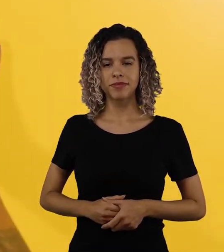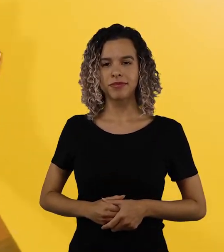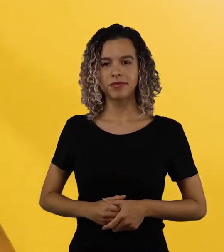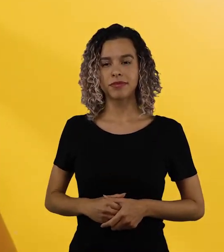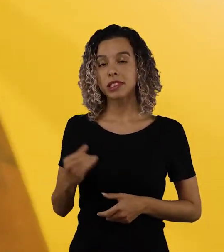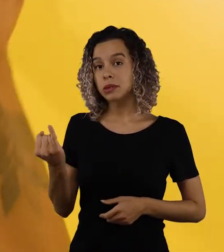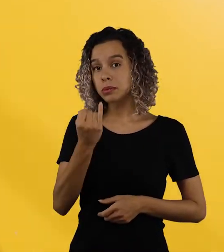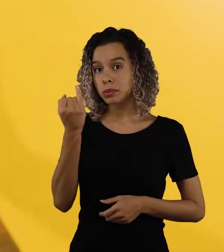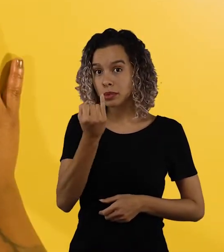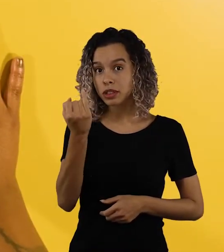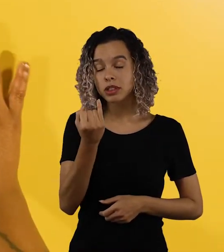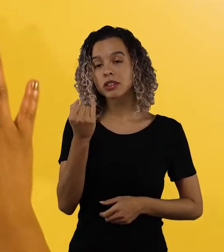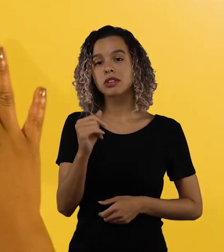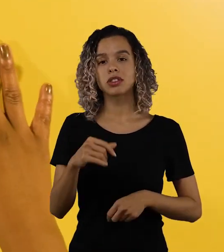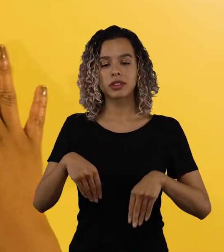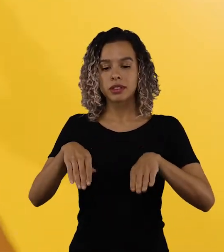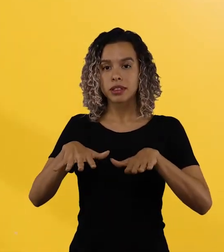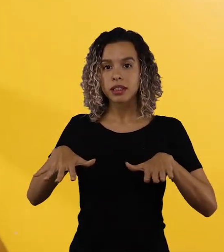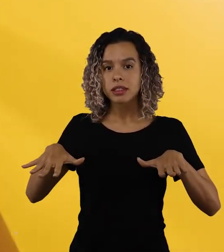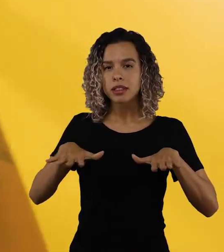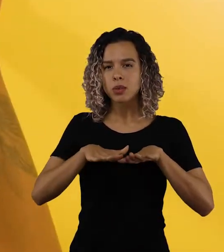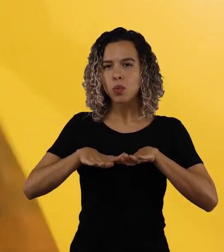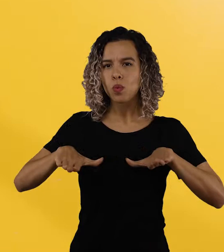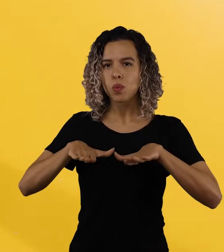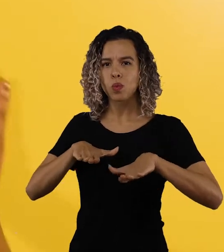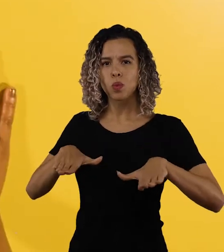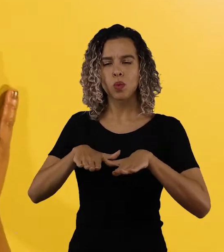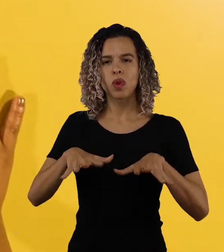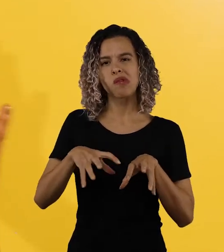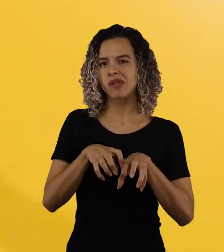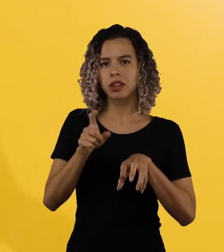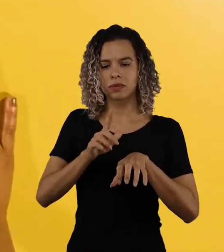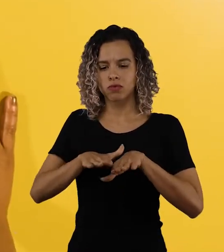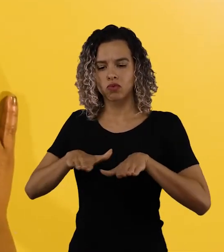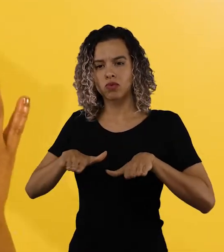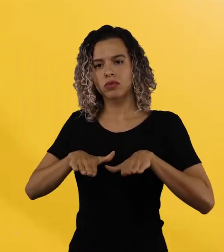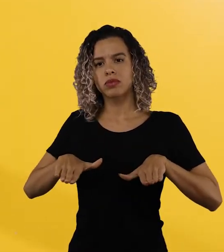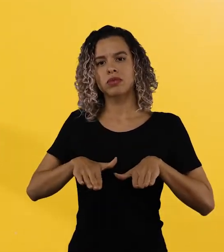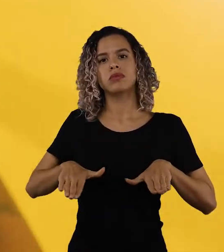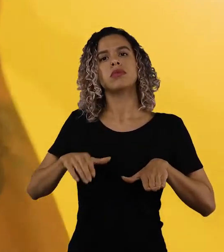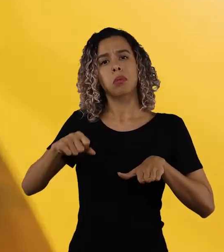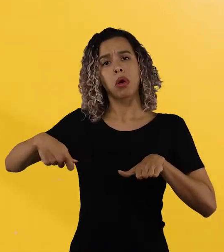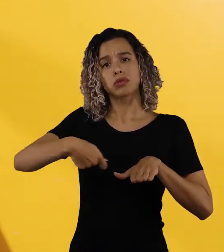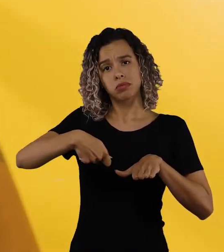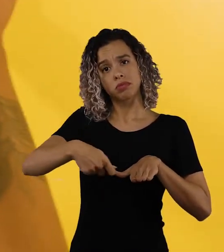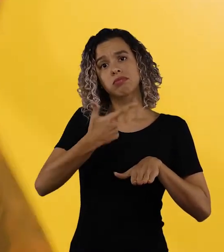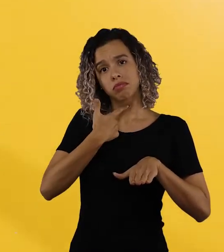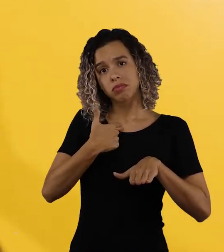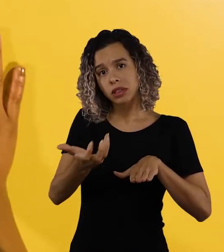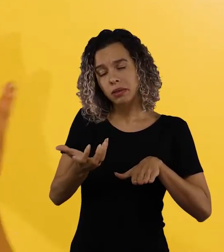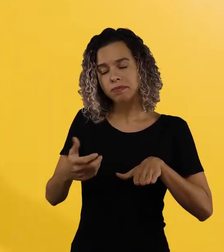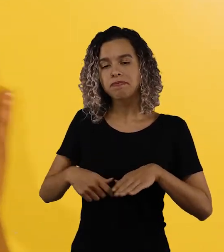desse jeito. É importante que o tecido esteja o mais esticado possível. Você pode passar um